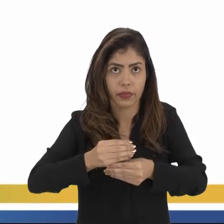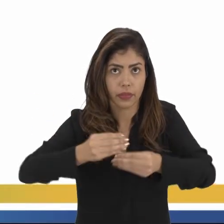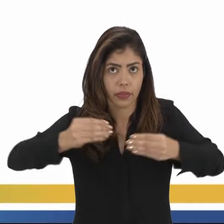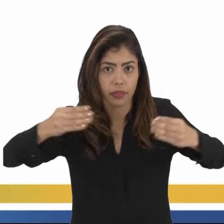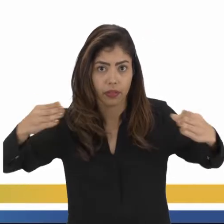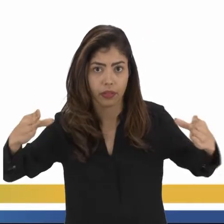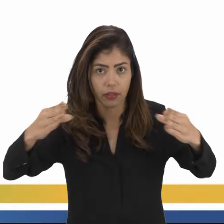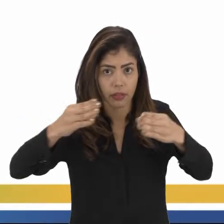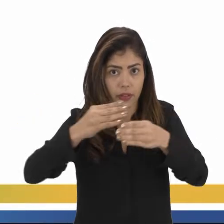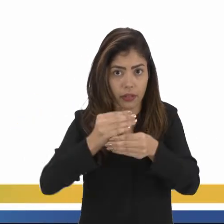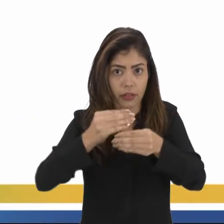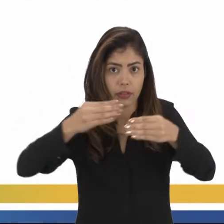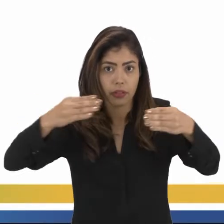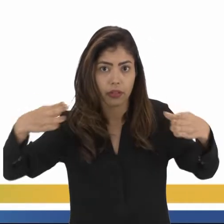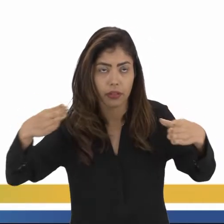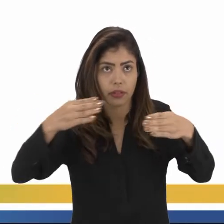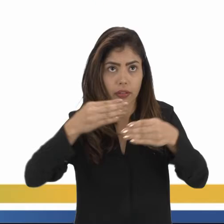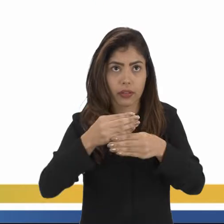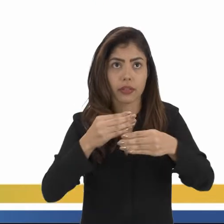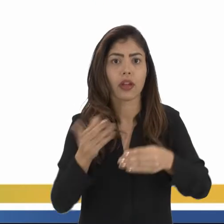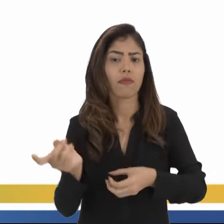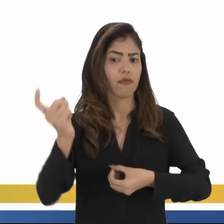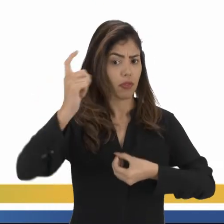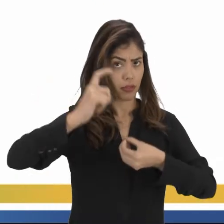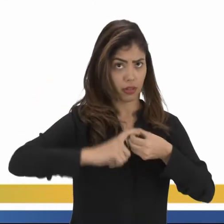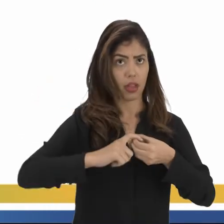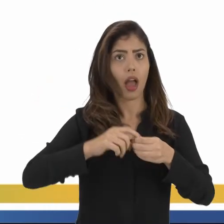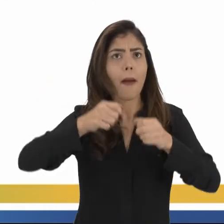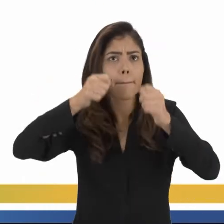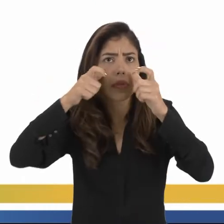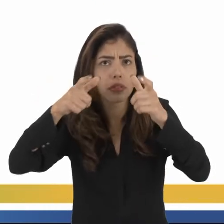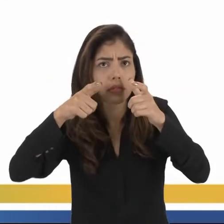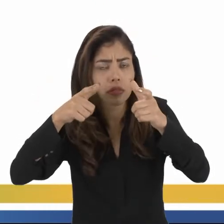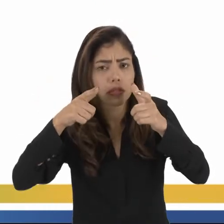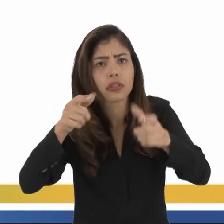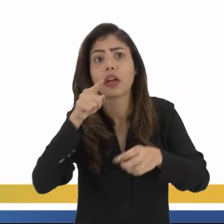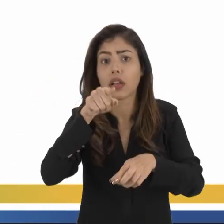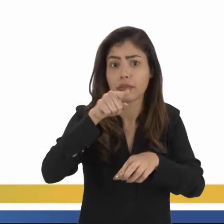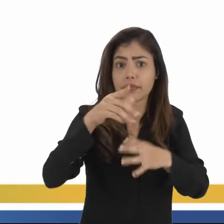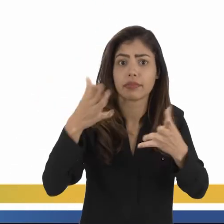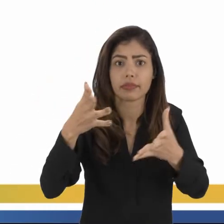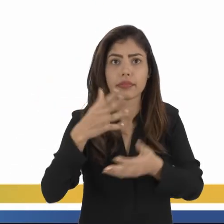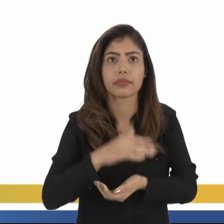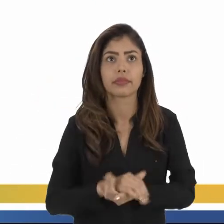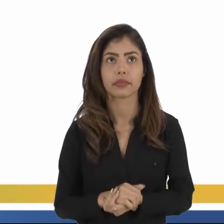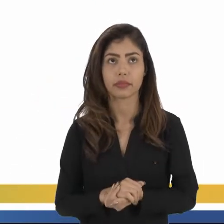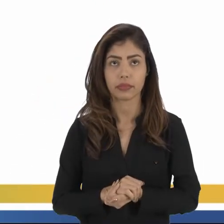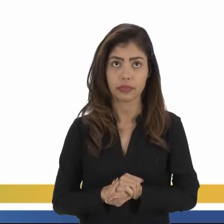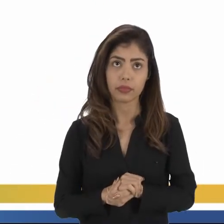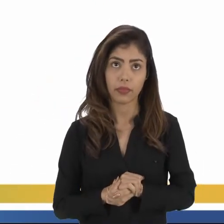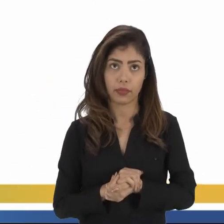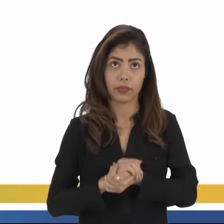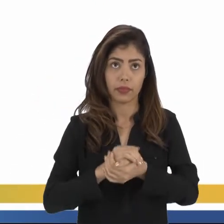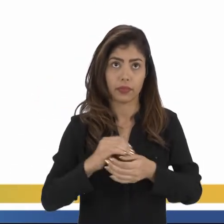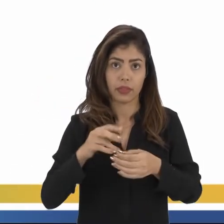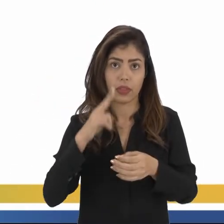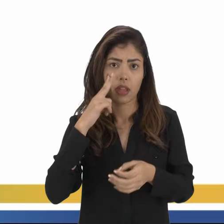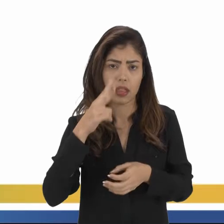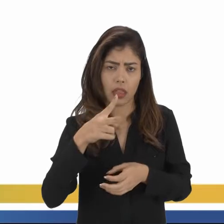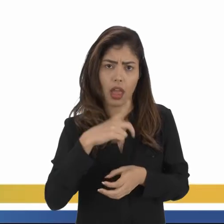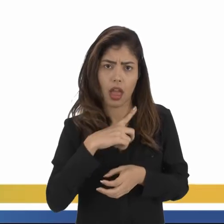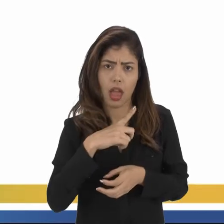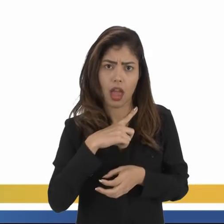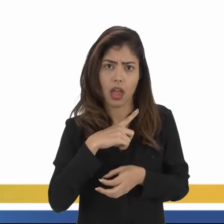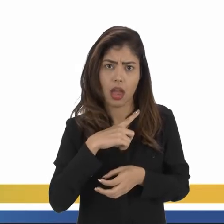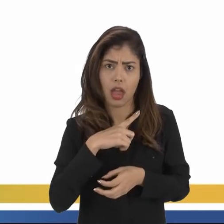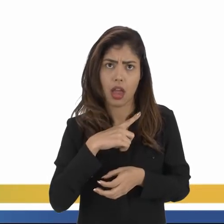contração da fibra. Então, vamos voltar a observar aquela animação. As miofibrilas